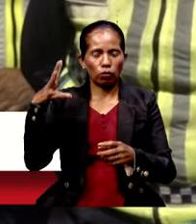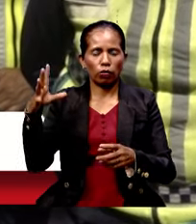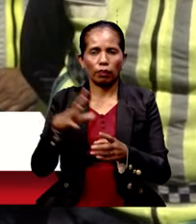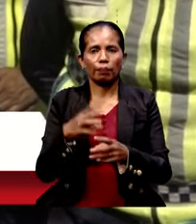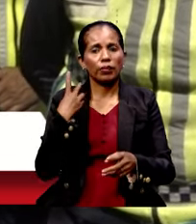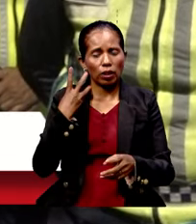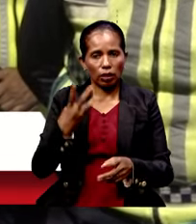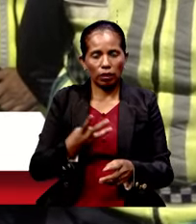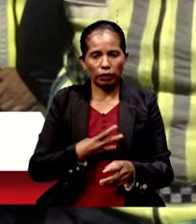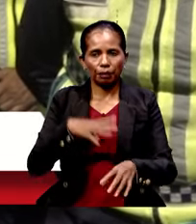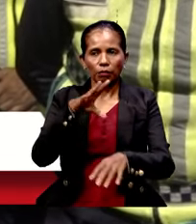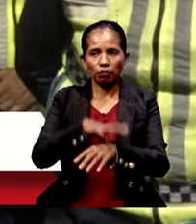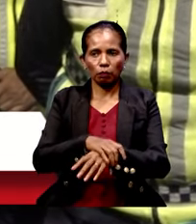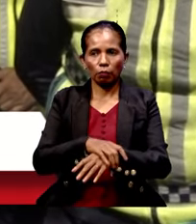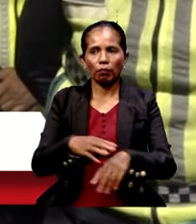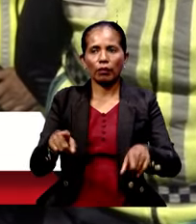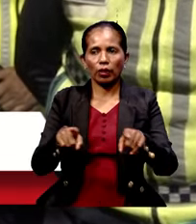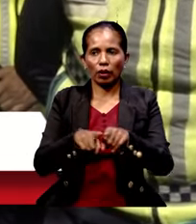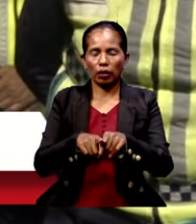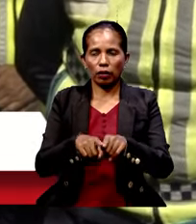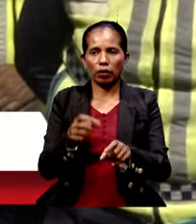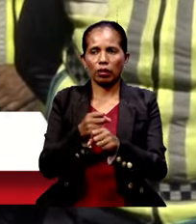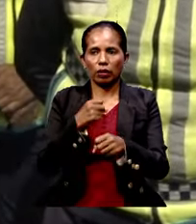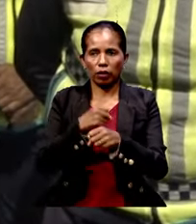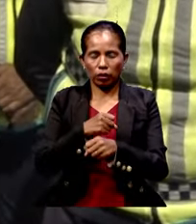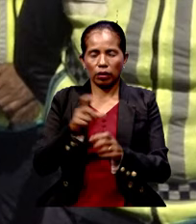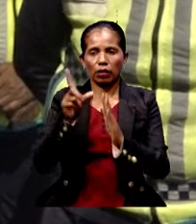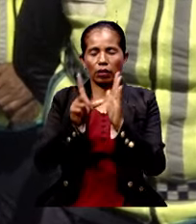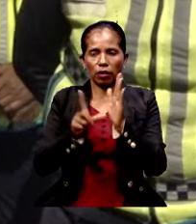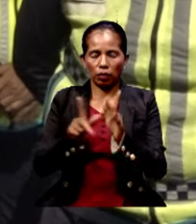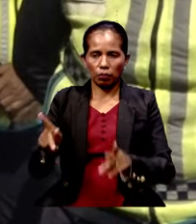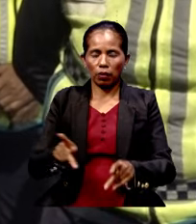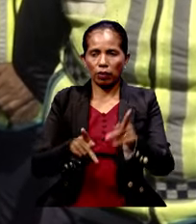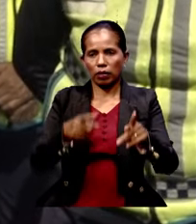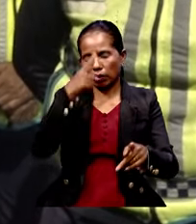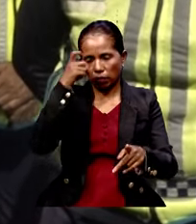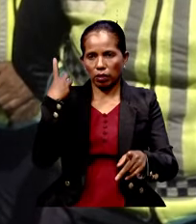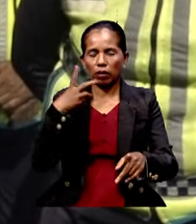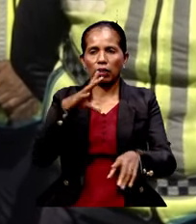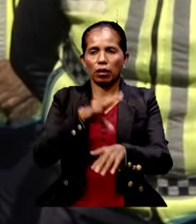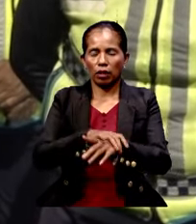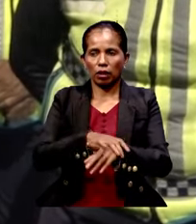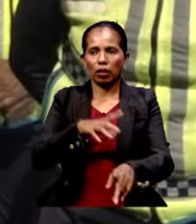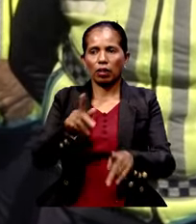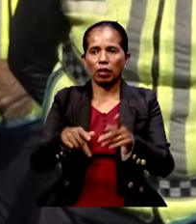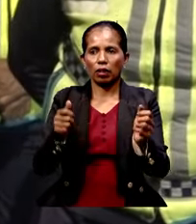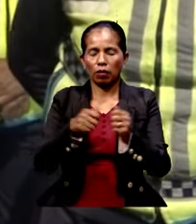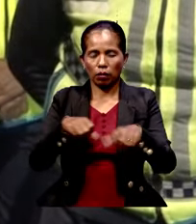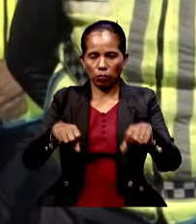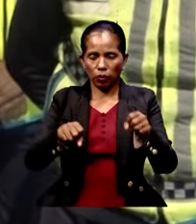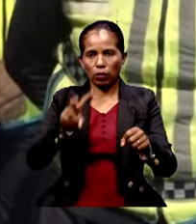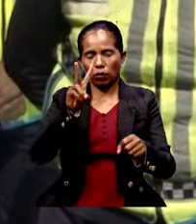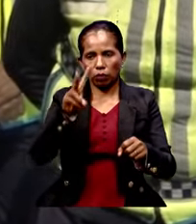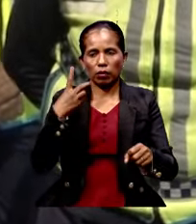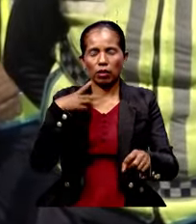prende ne mos halo parti pertubersaun borong publik ini nian. Tamane ma kuin te prende ona kanu racing kuazi motor wai dama kita